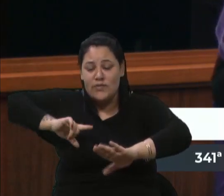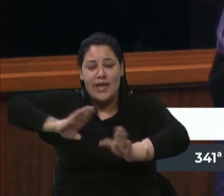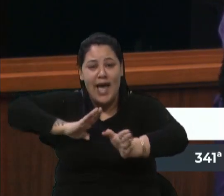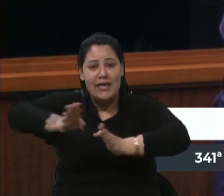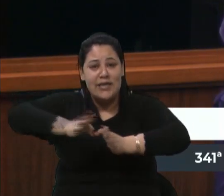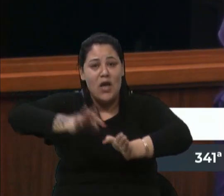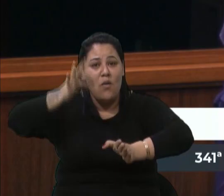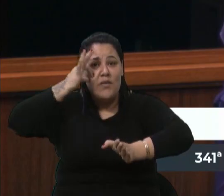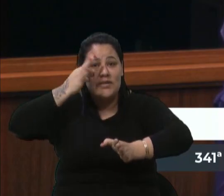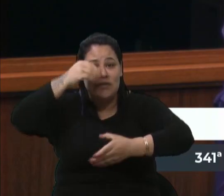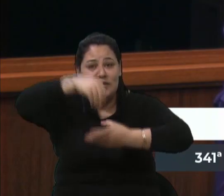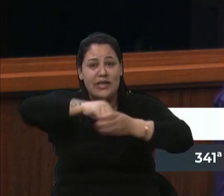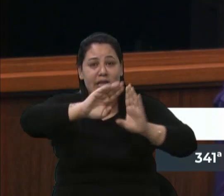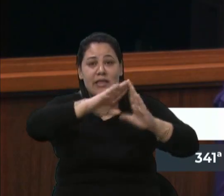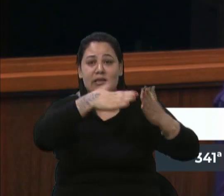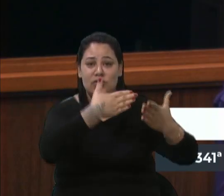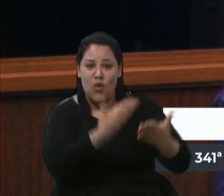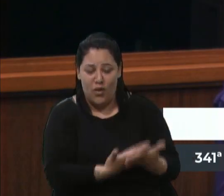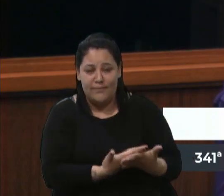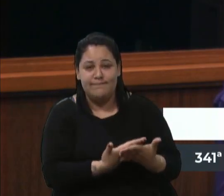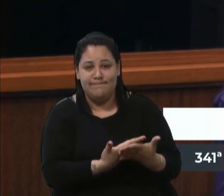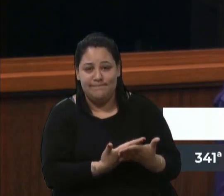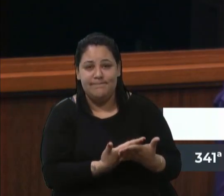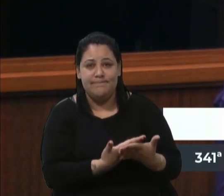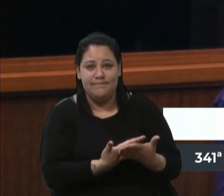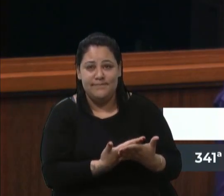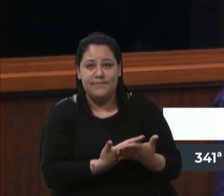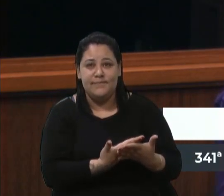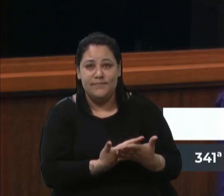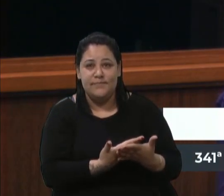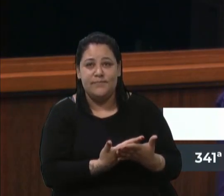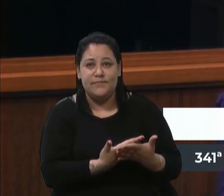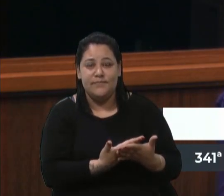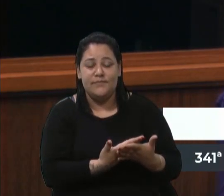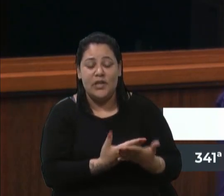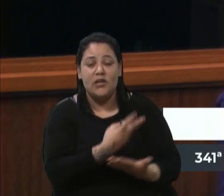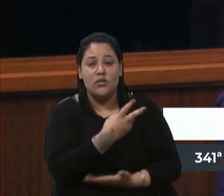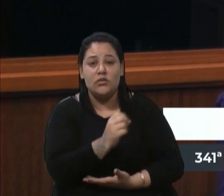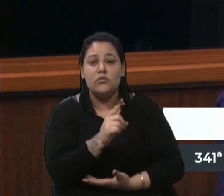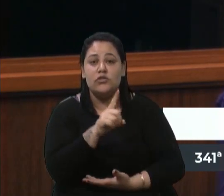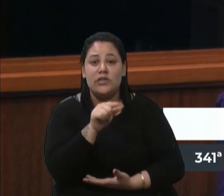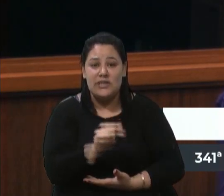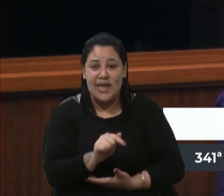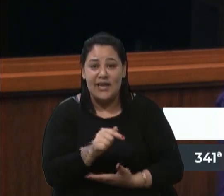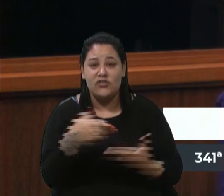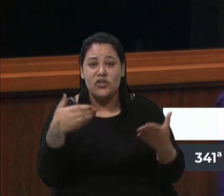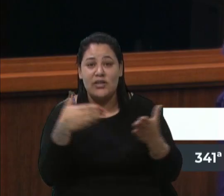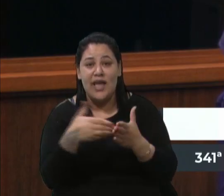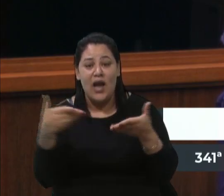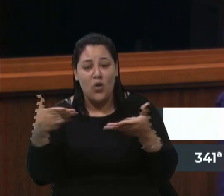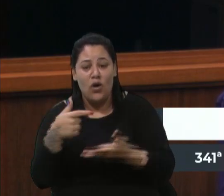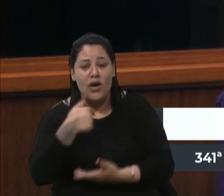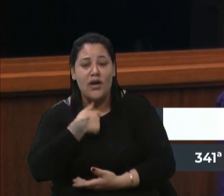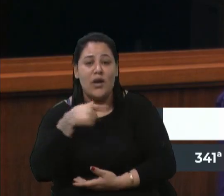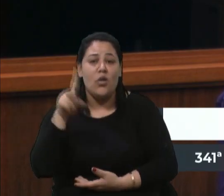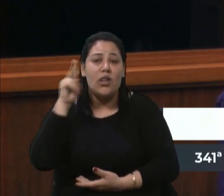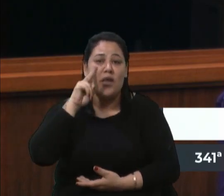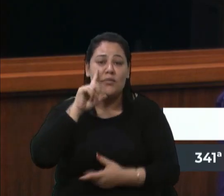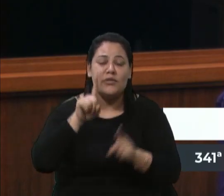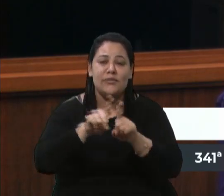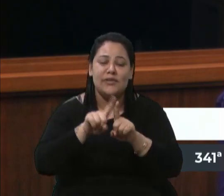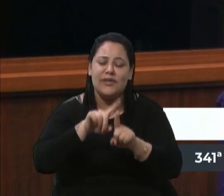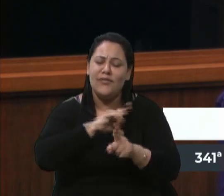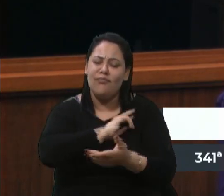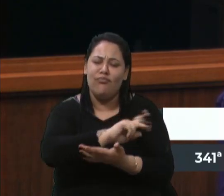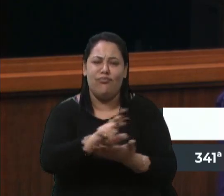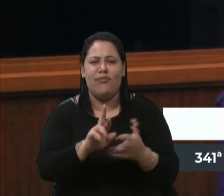estar na escola. De 2017 para cá, eu lembro de várias